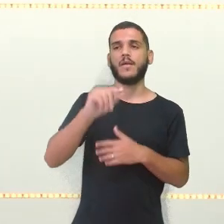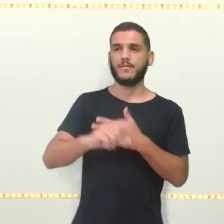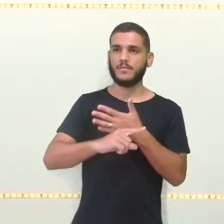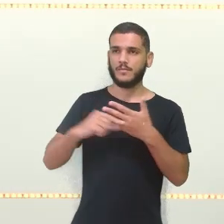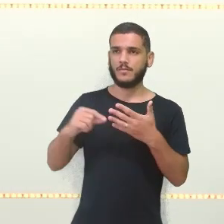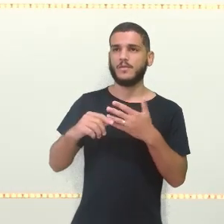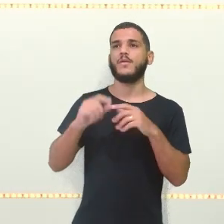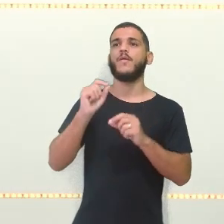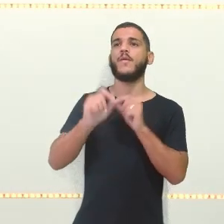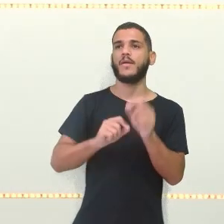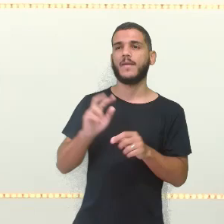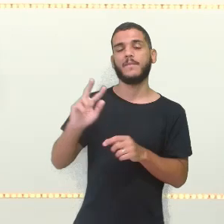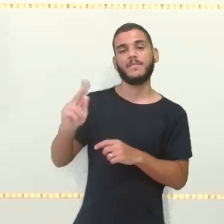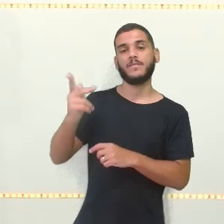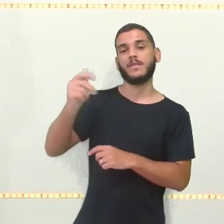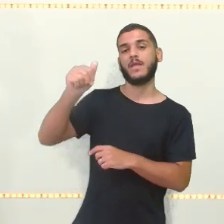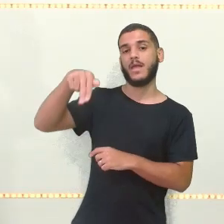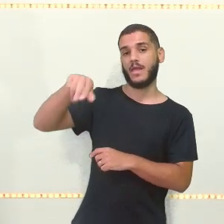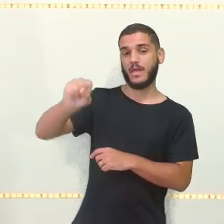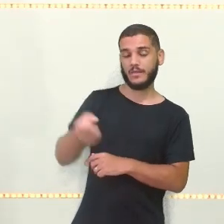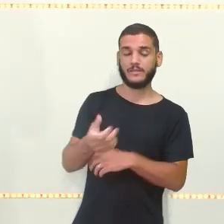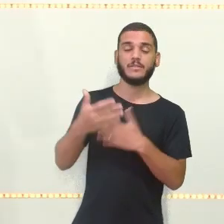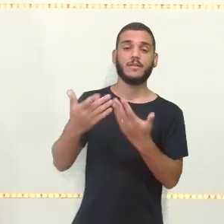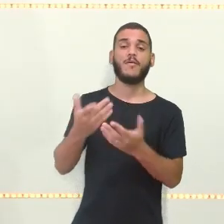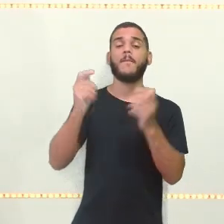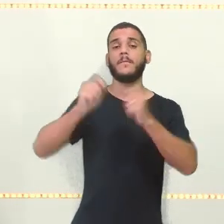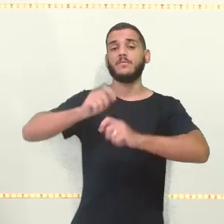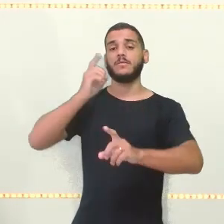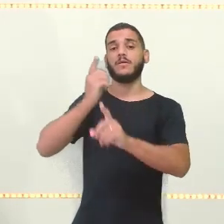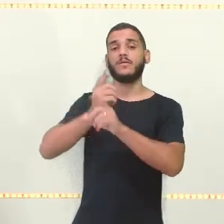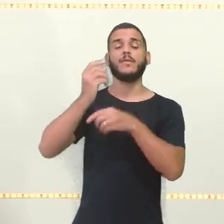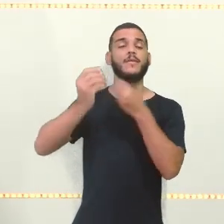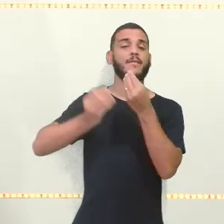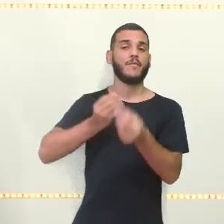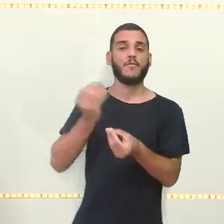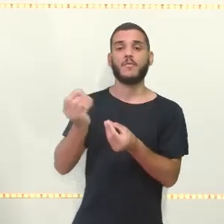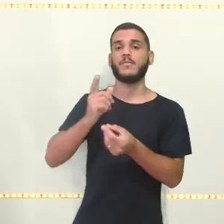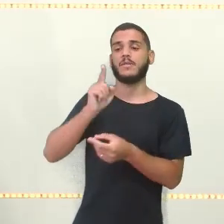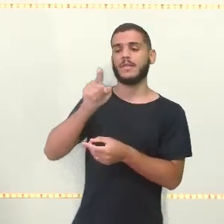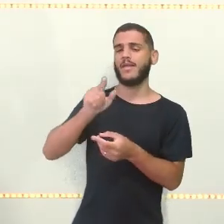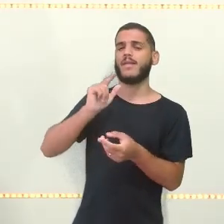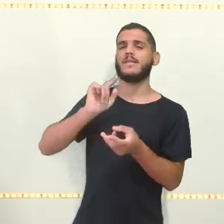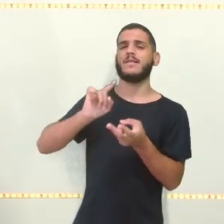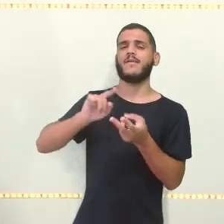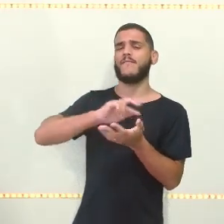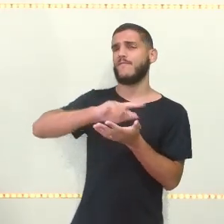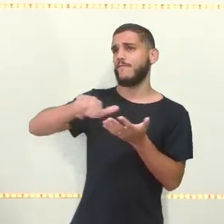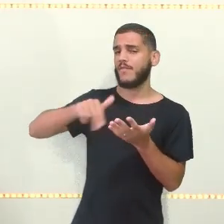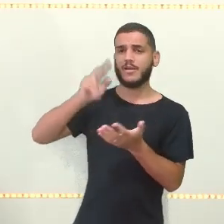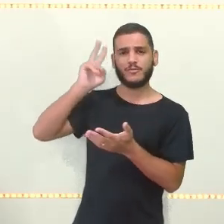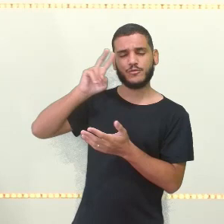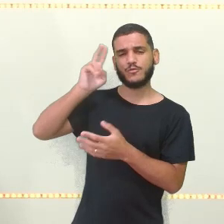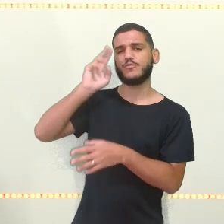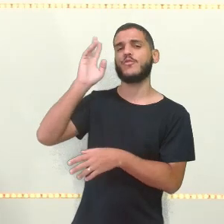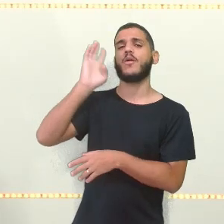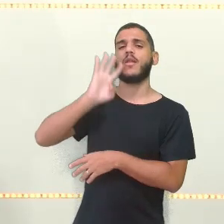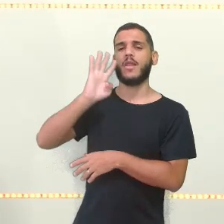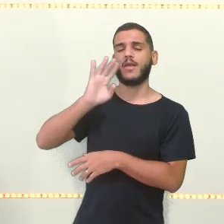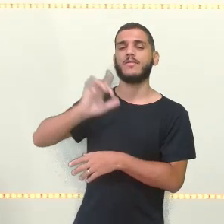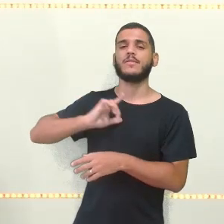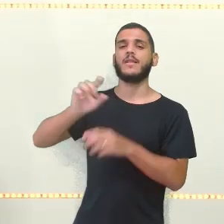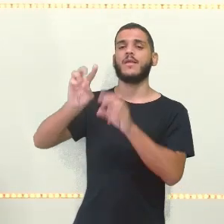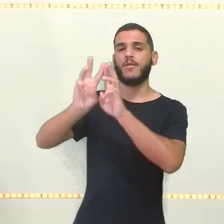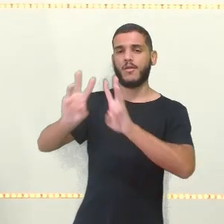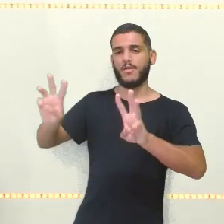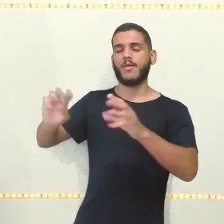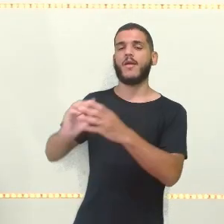Christian Andersen, tá? E você pode encontrar essa e muitas outras histórias legais lá na Árvore do Livro. Como é que